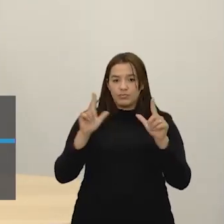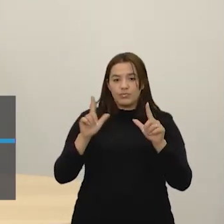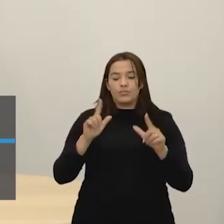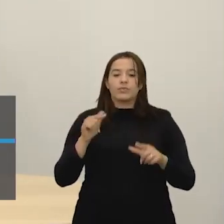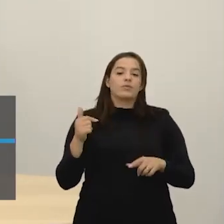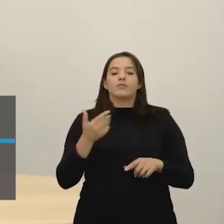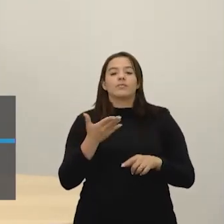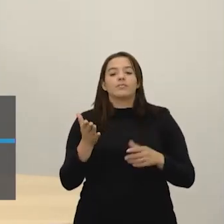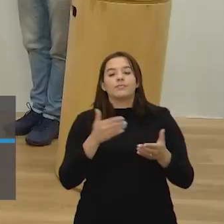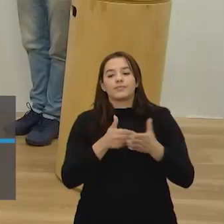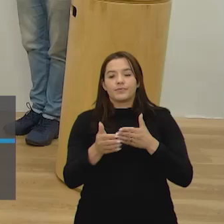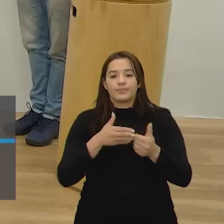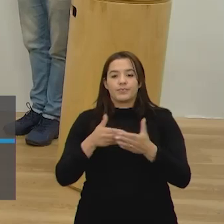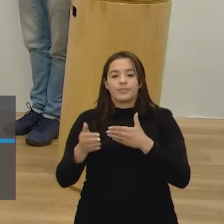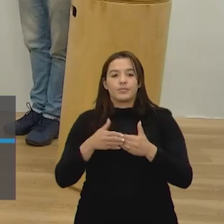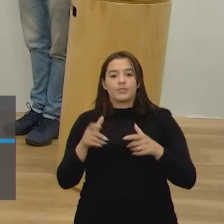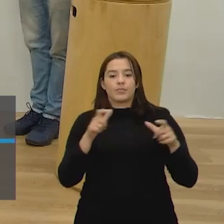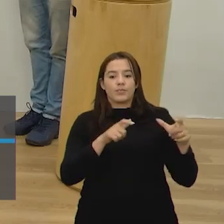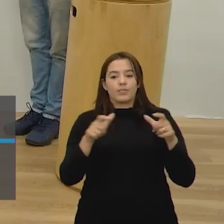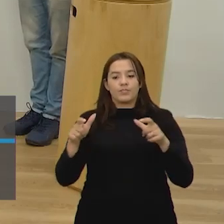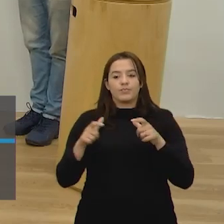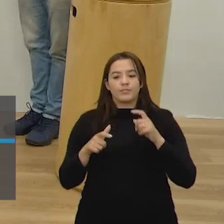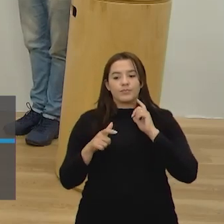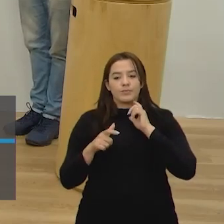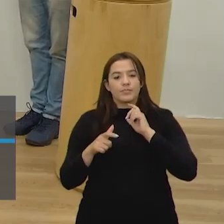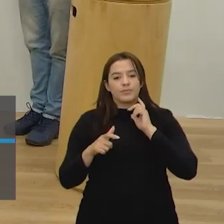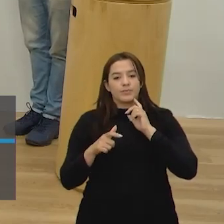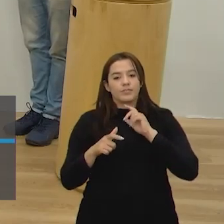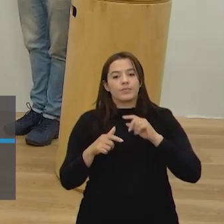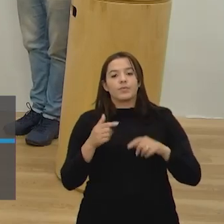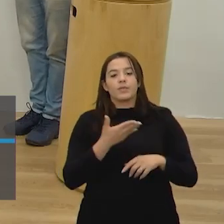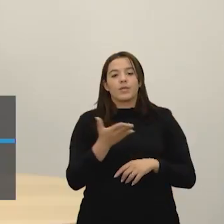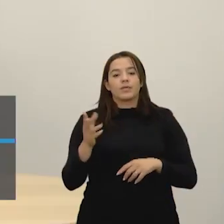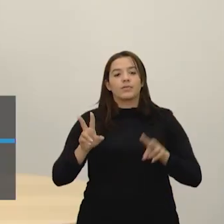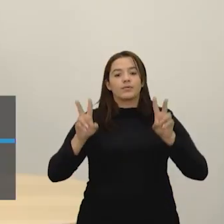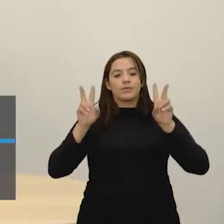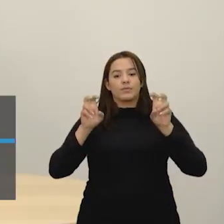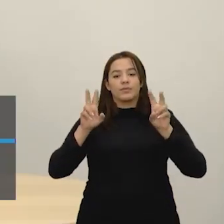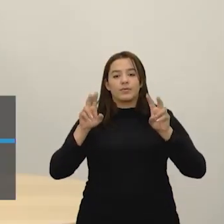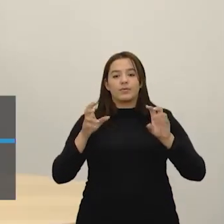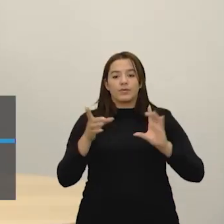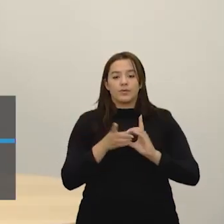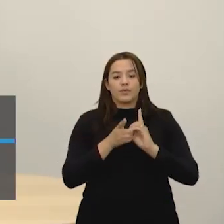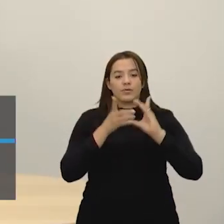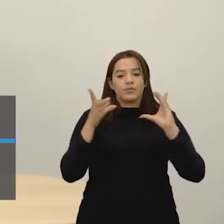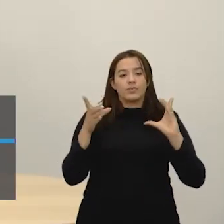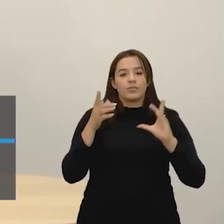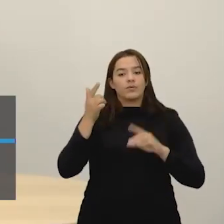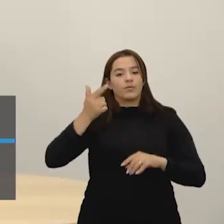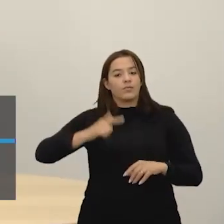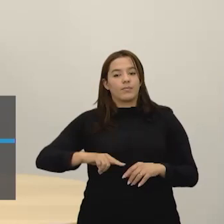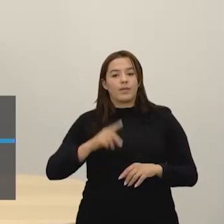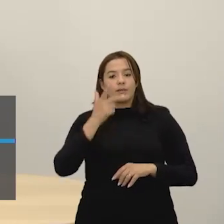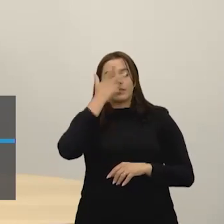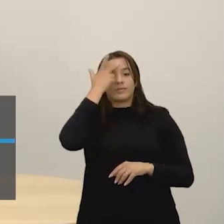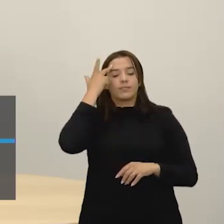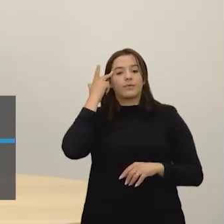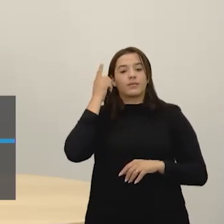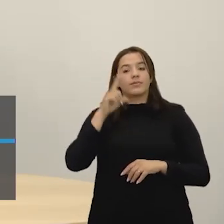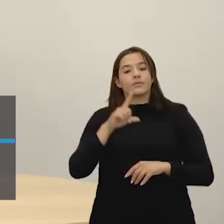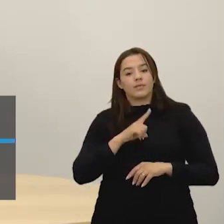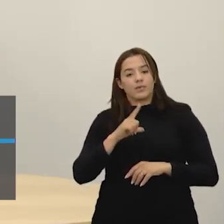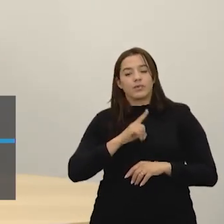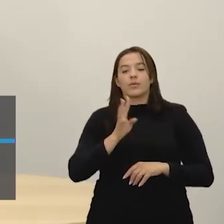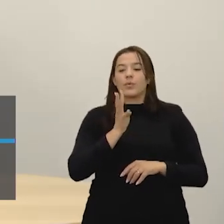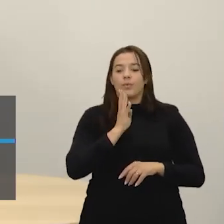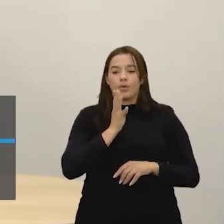você está em qualquer lugar e o assunto da ditadura surge, as pessoas têm